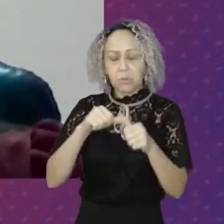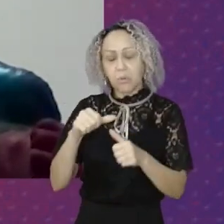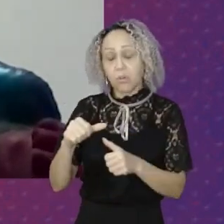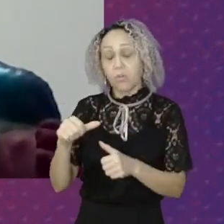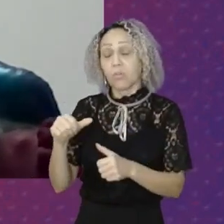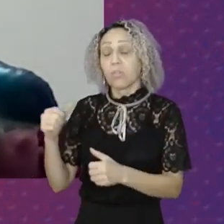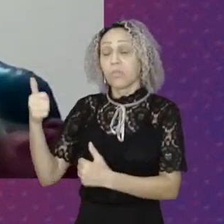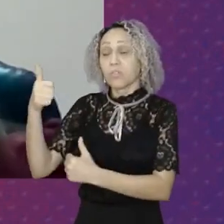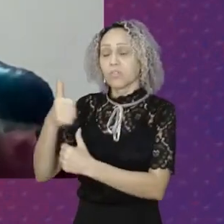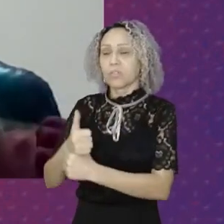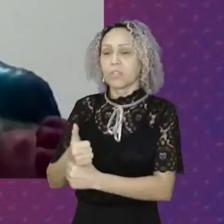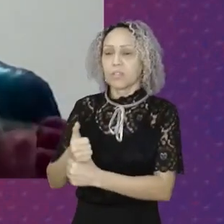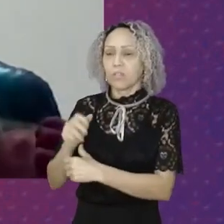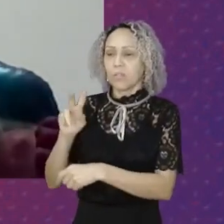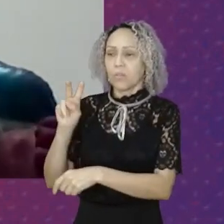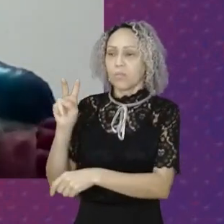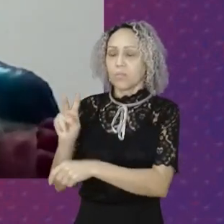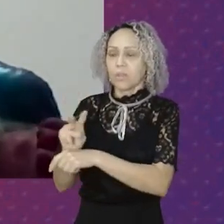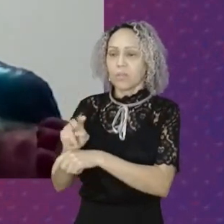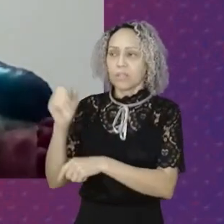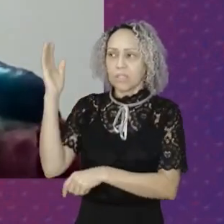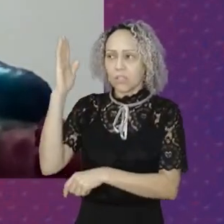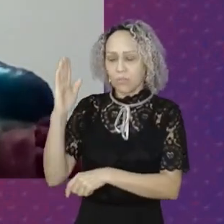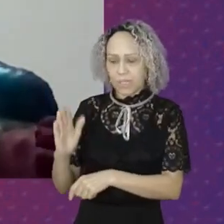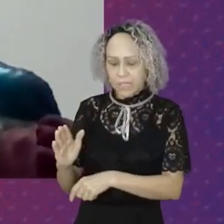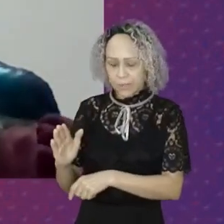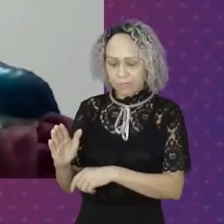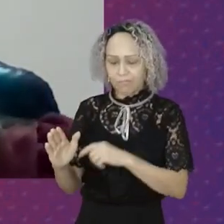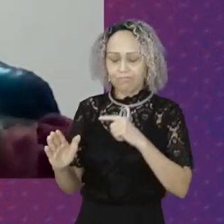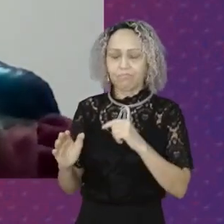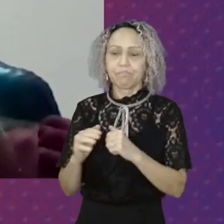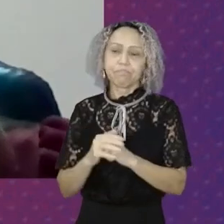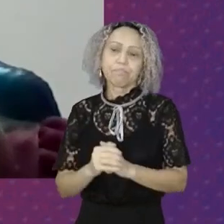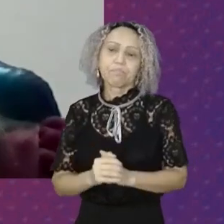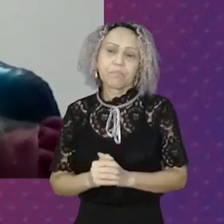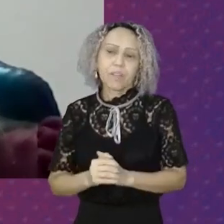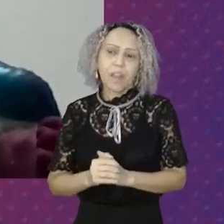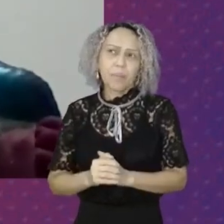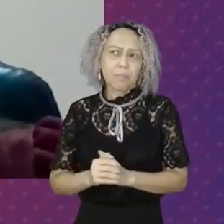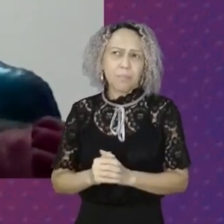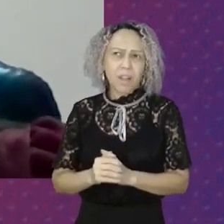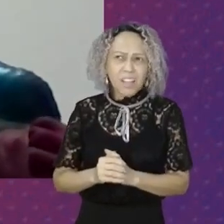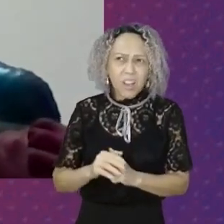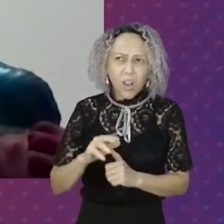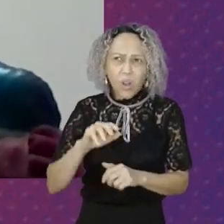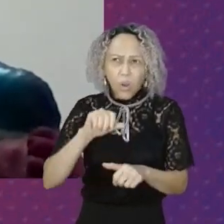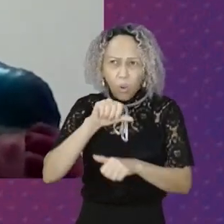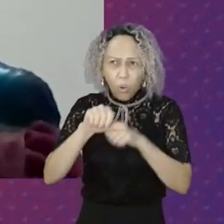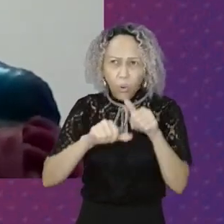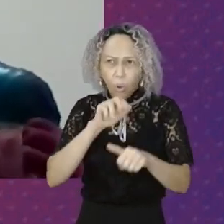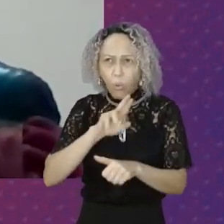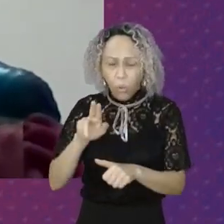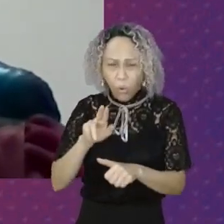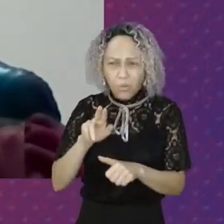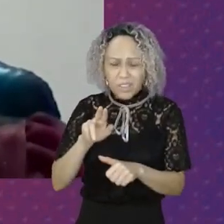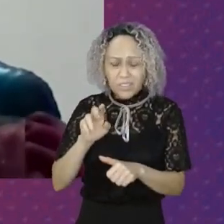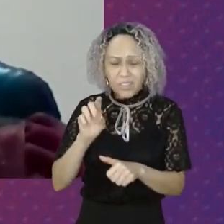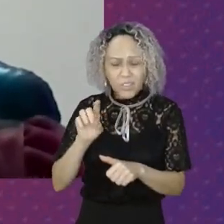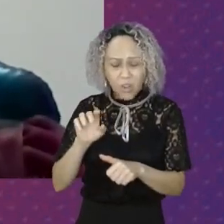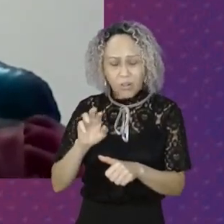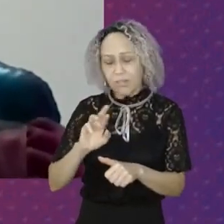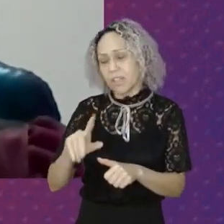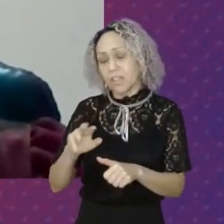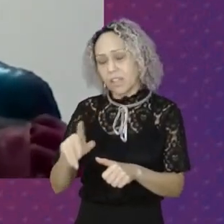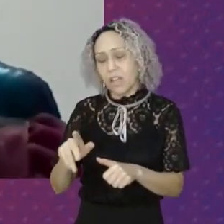Auxílio Brasil. E não foi uma mera mudança de o nome do programa. Na verdade, mudou muita coisa